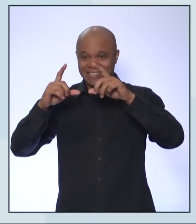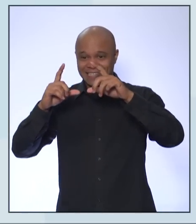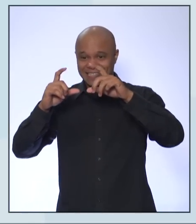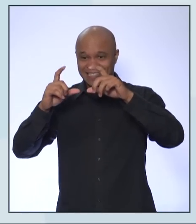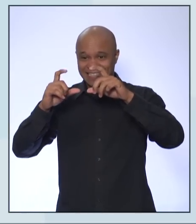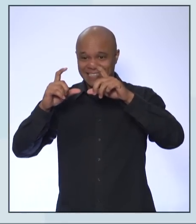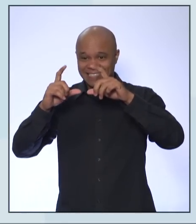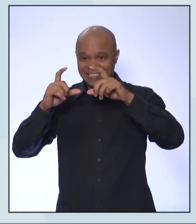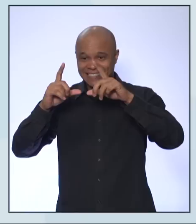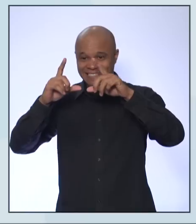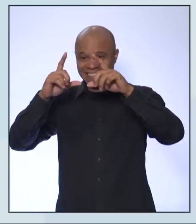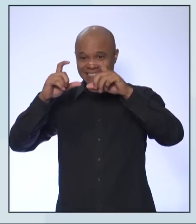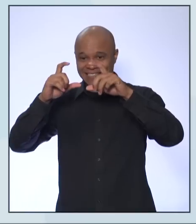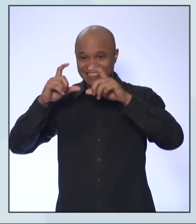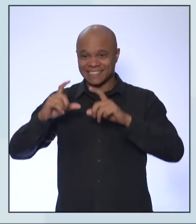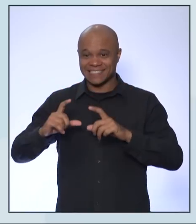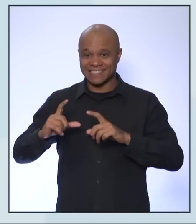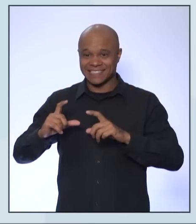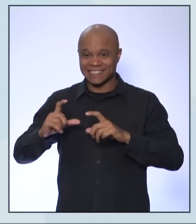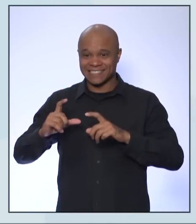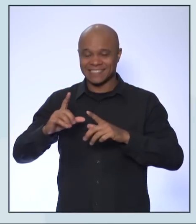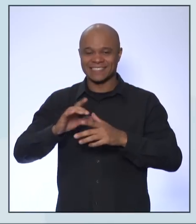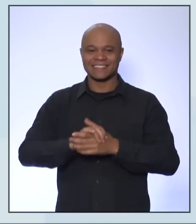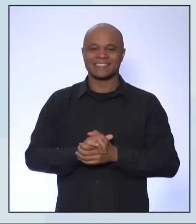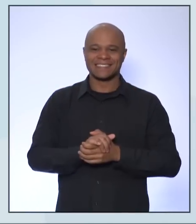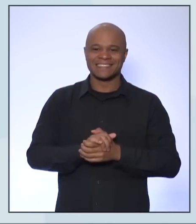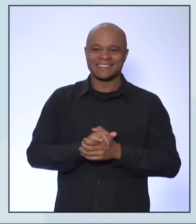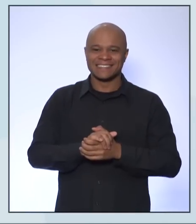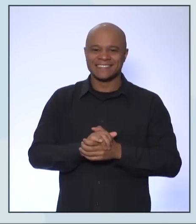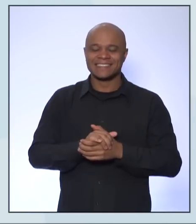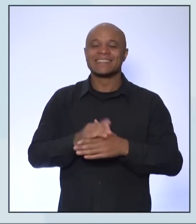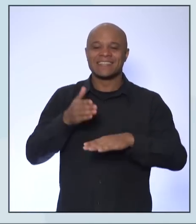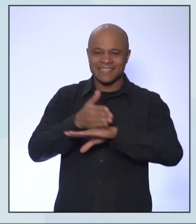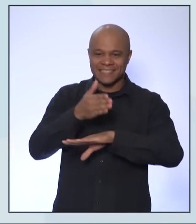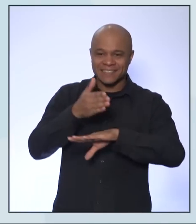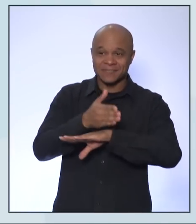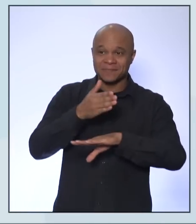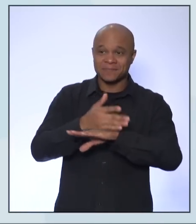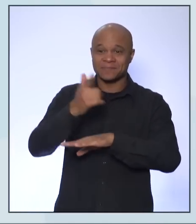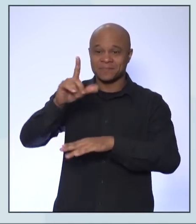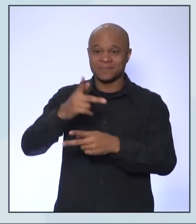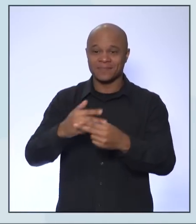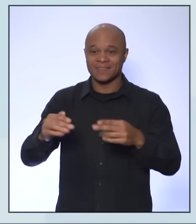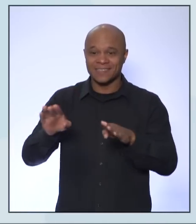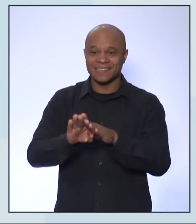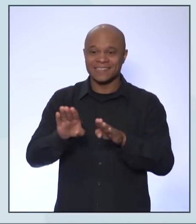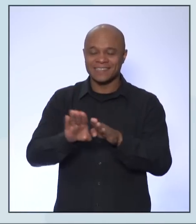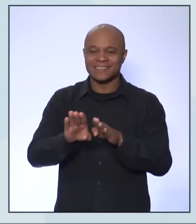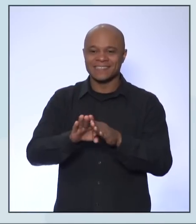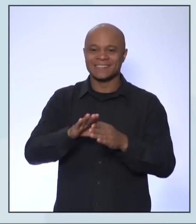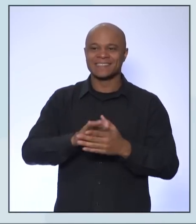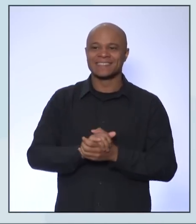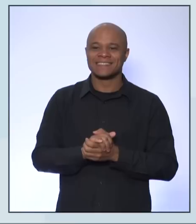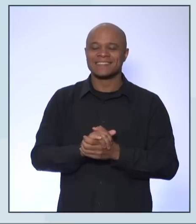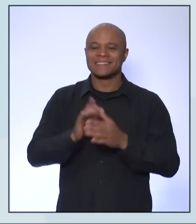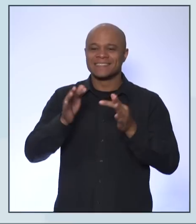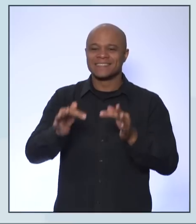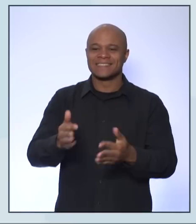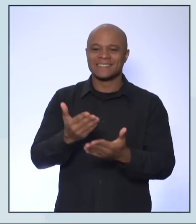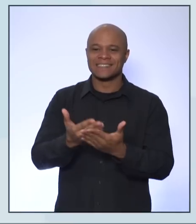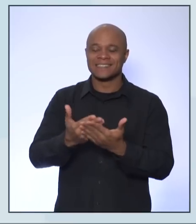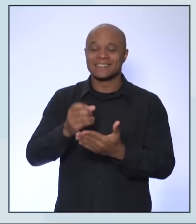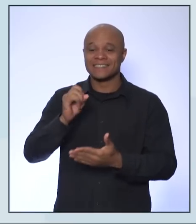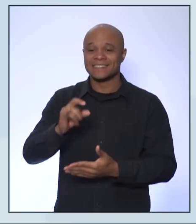acho que nesse aplicativo eles conseguem acessar outras coisas a partir dele, né, Janaína? Isso. Então, ao final da aula, se